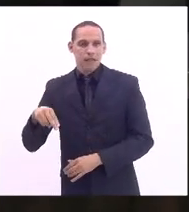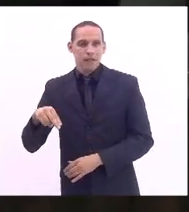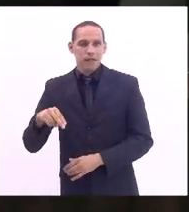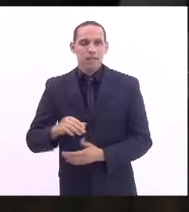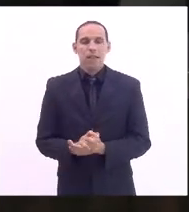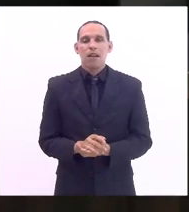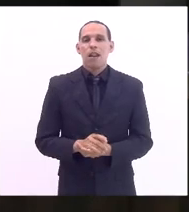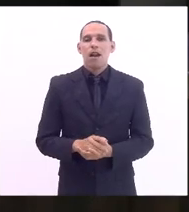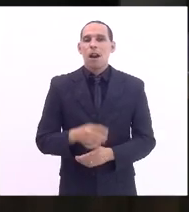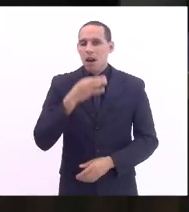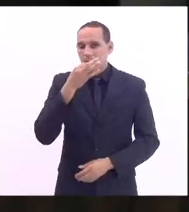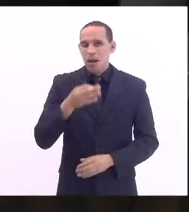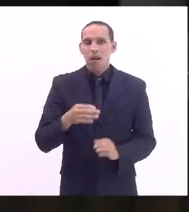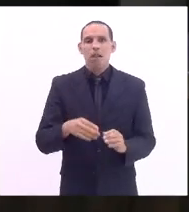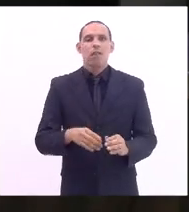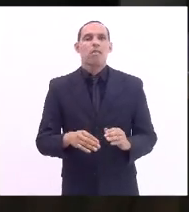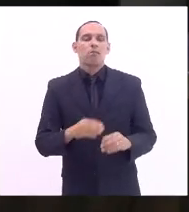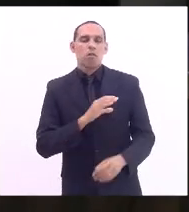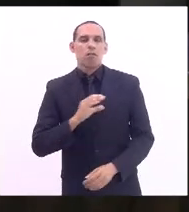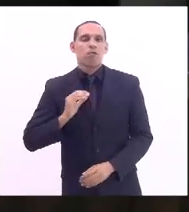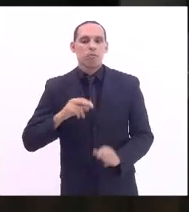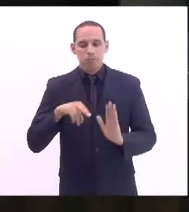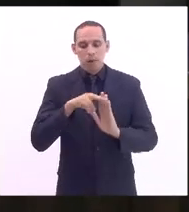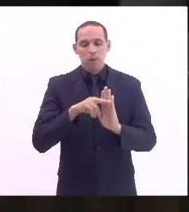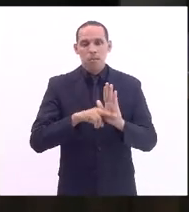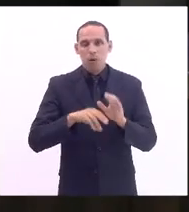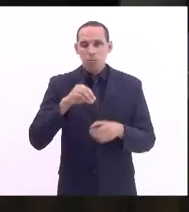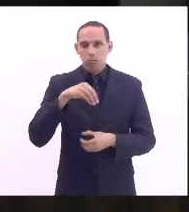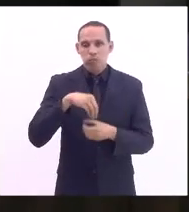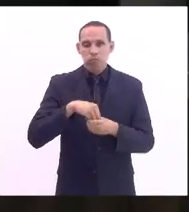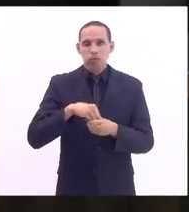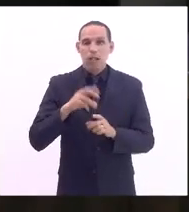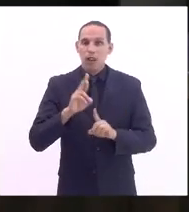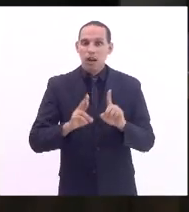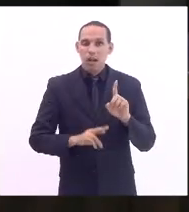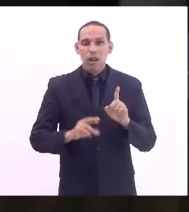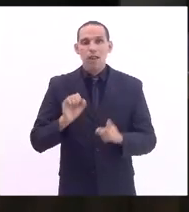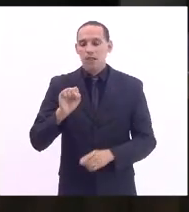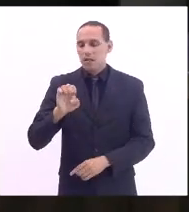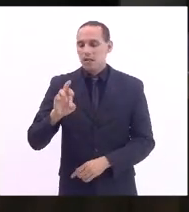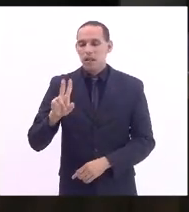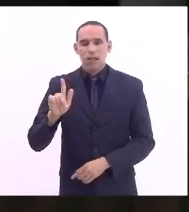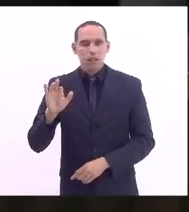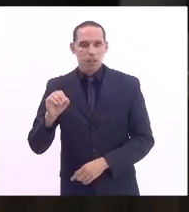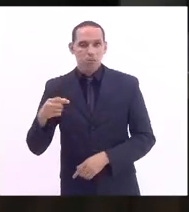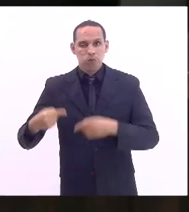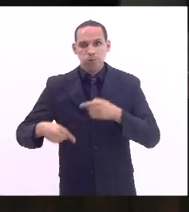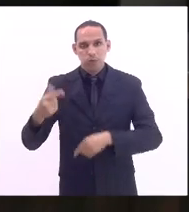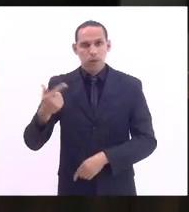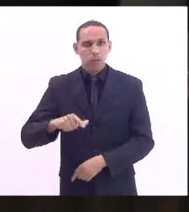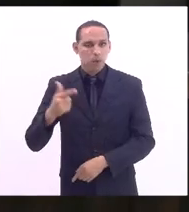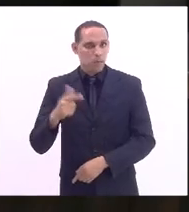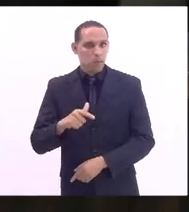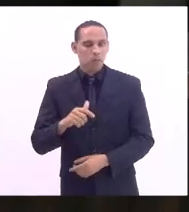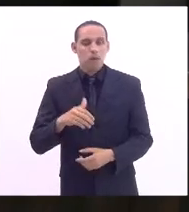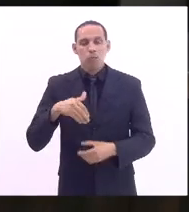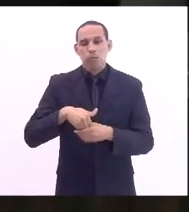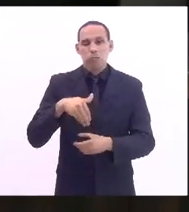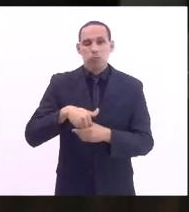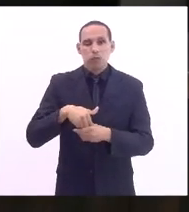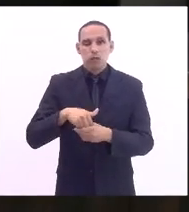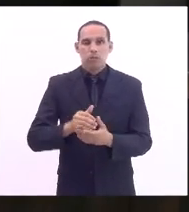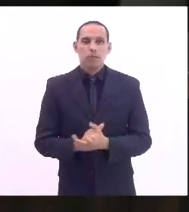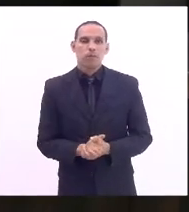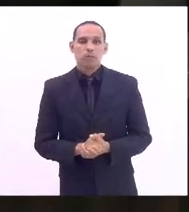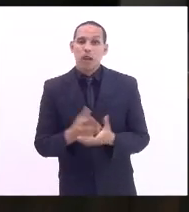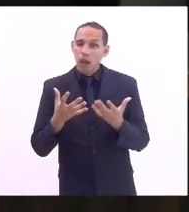Internas e Proporções Externas, favorável, relator deputado Sérgio Fernandes. Em discussão, Não havendo que queira discutir, encerrada a discussão, em